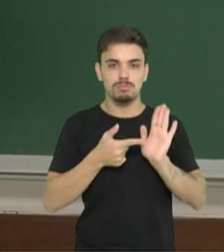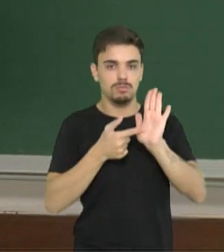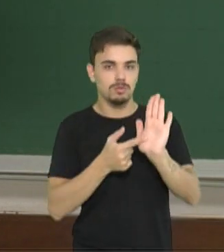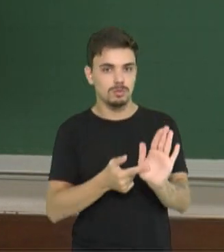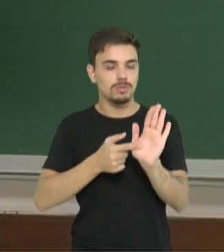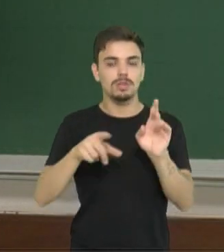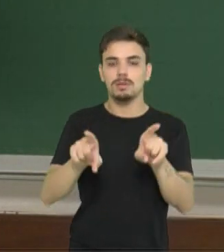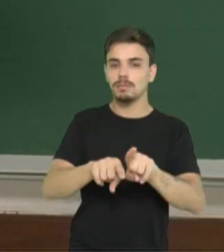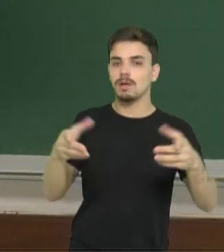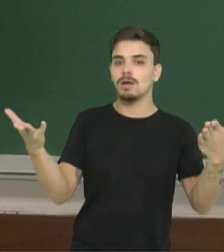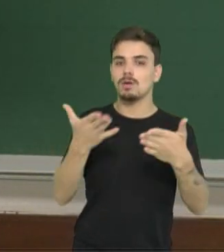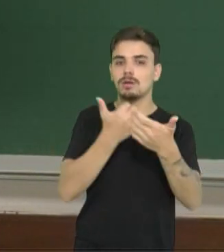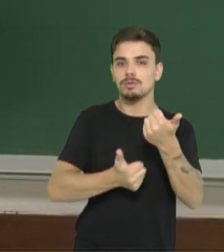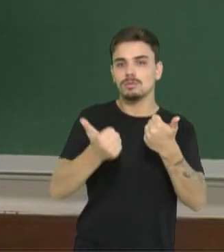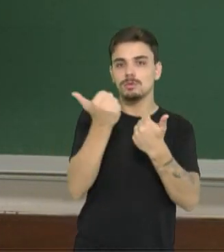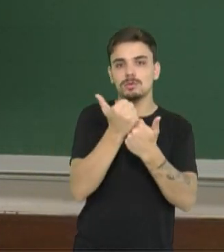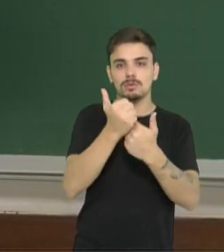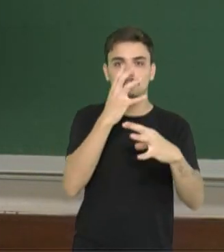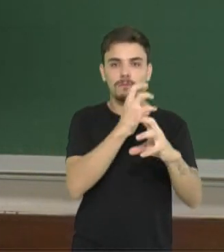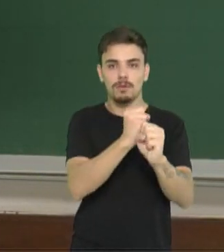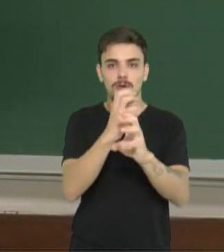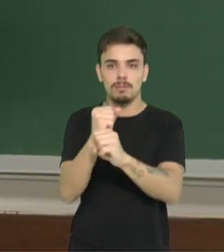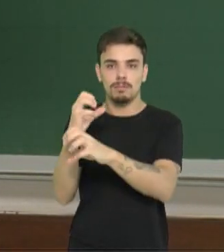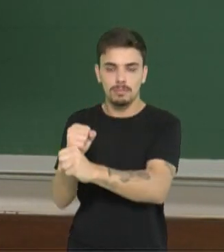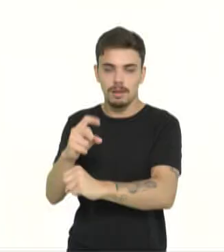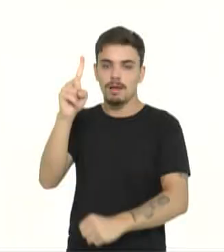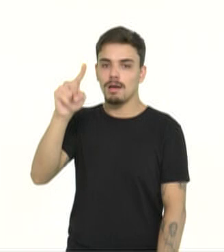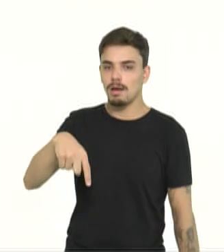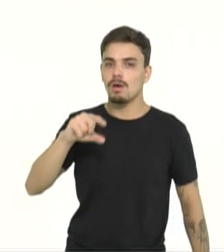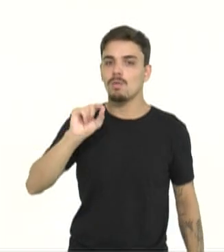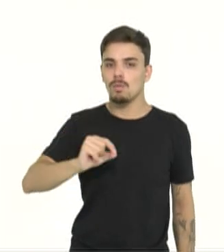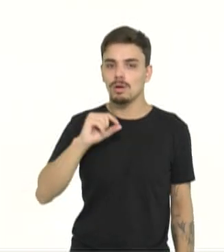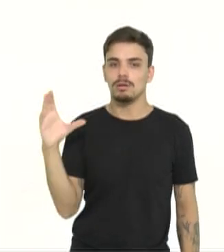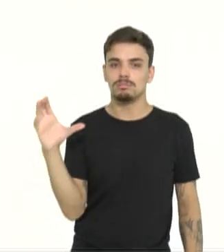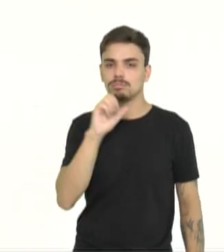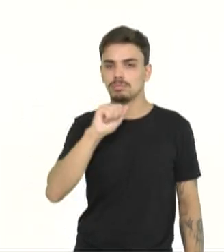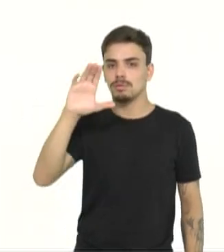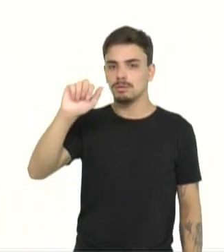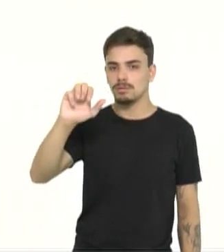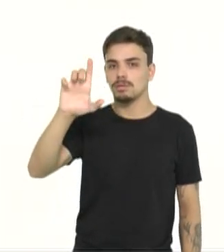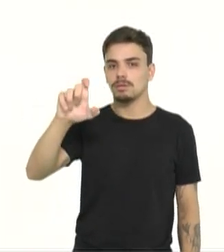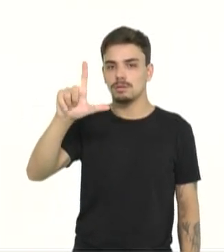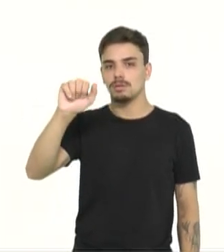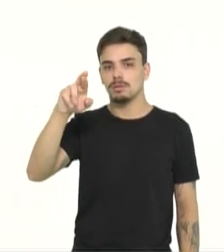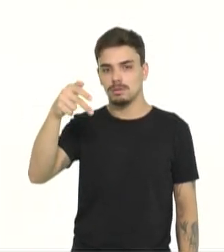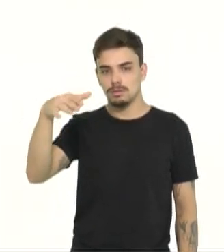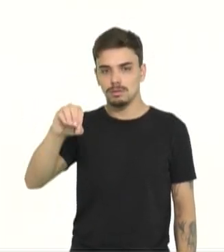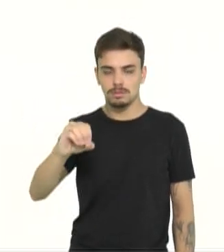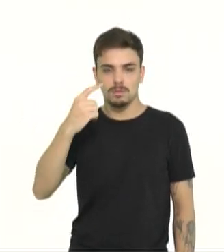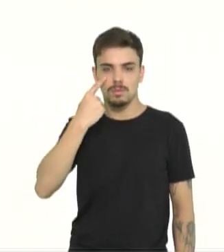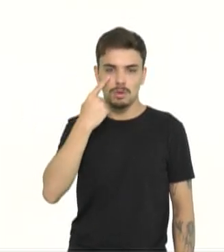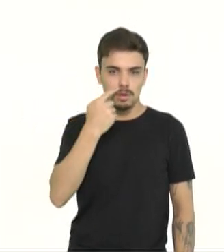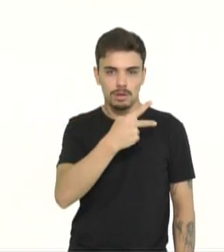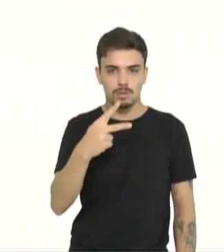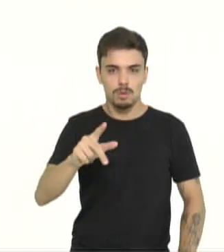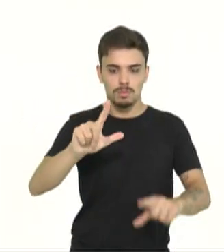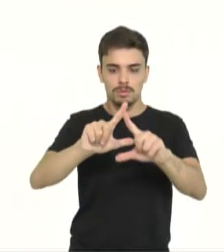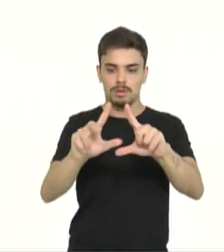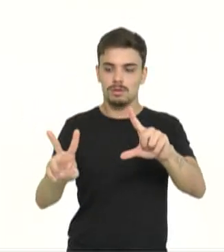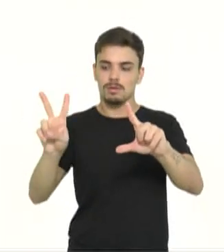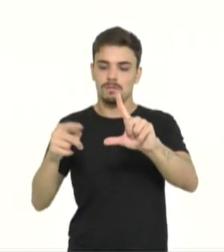aí, agora substitui na fórmula. Então, a fórmula é aceleração igual ΔV dividido